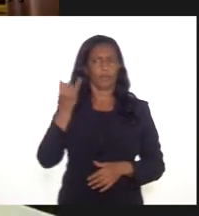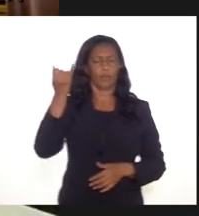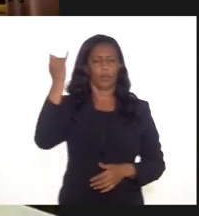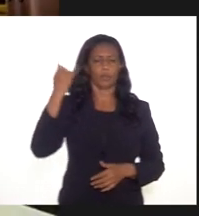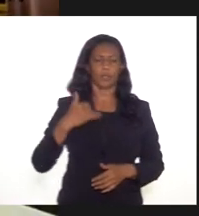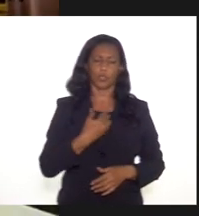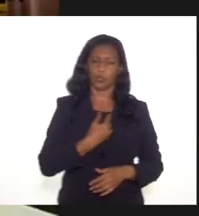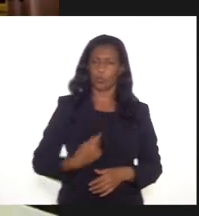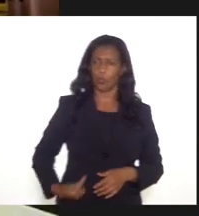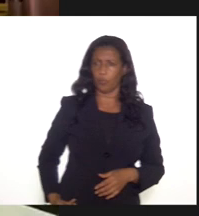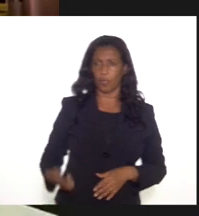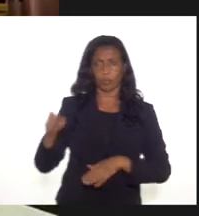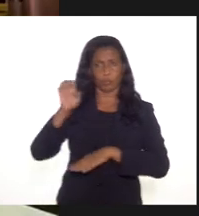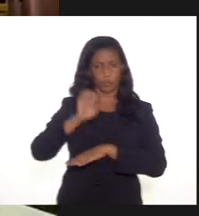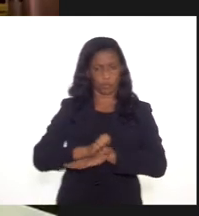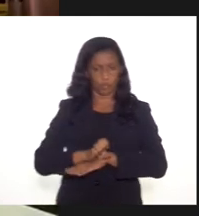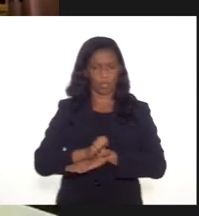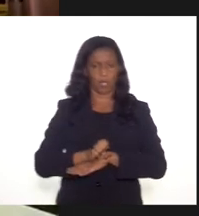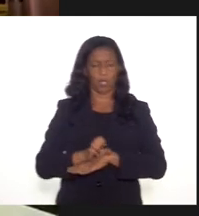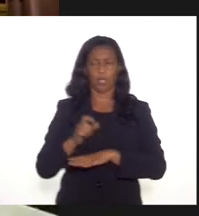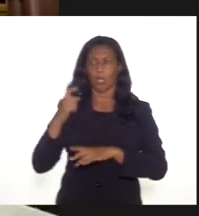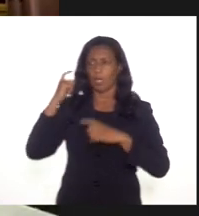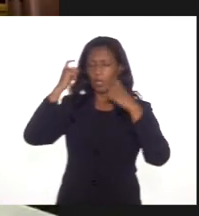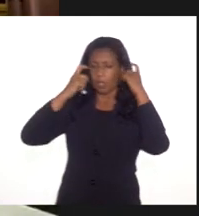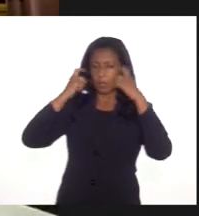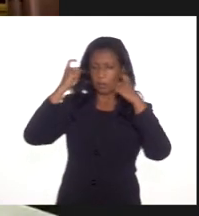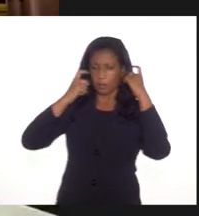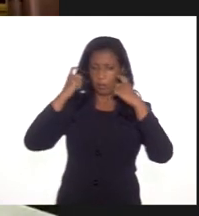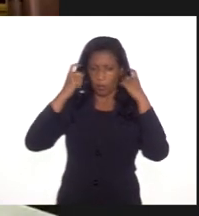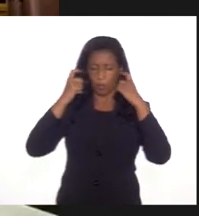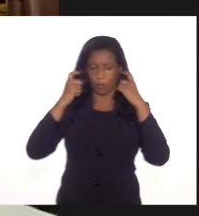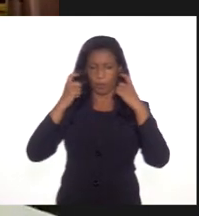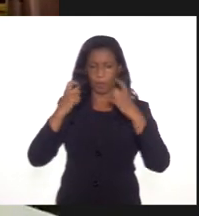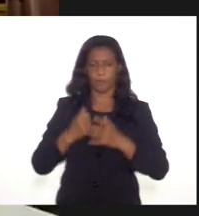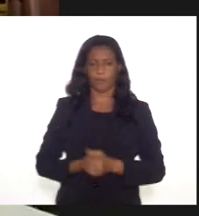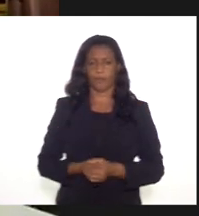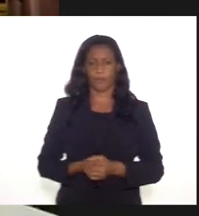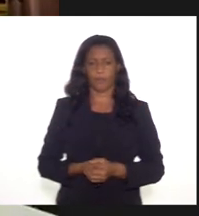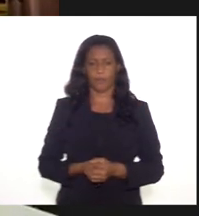que o governador do estado se preocupe com